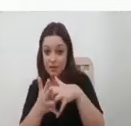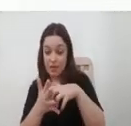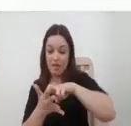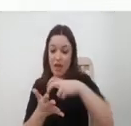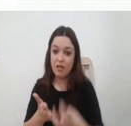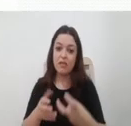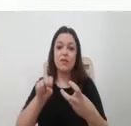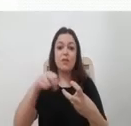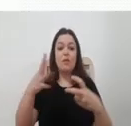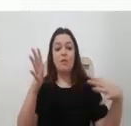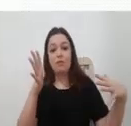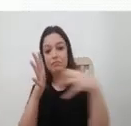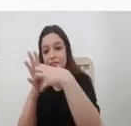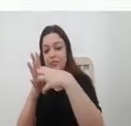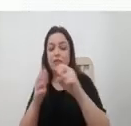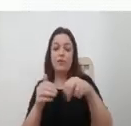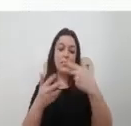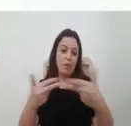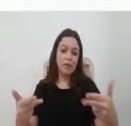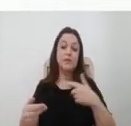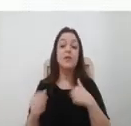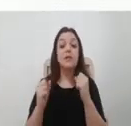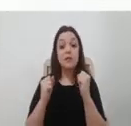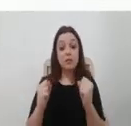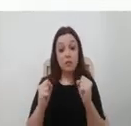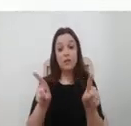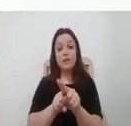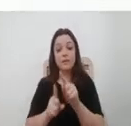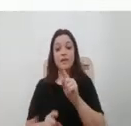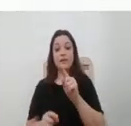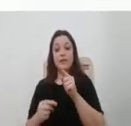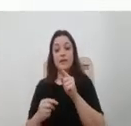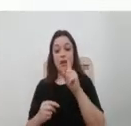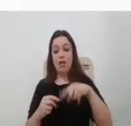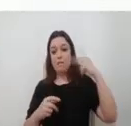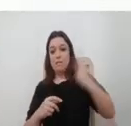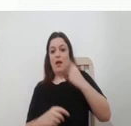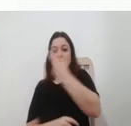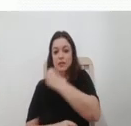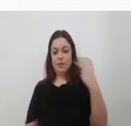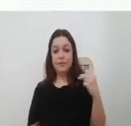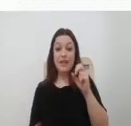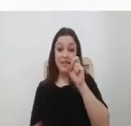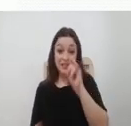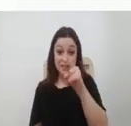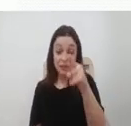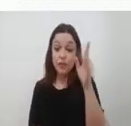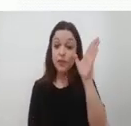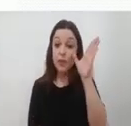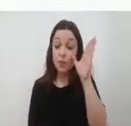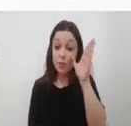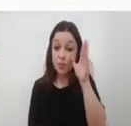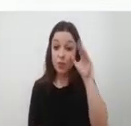acidentais como de negligência. Mas caso vocês fiquem mais interessados pelos